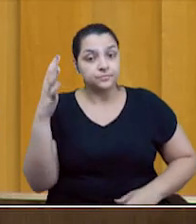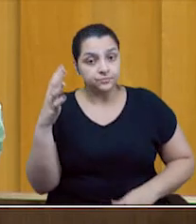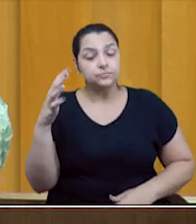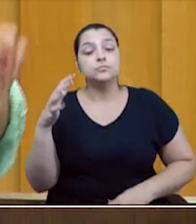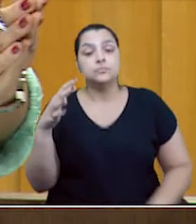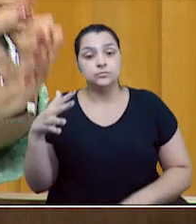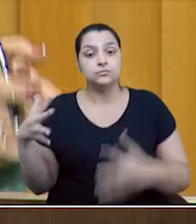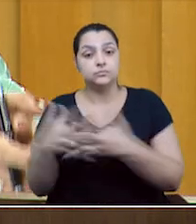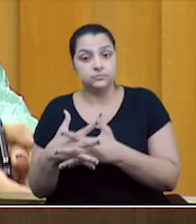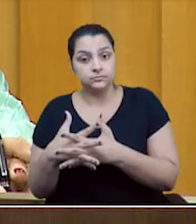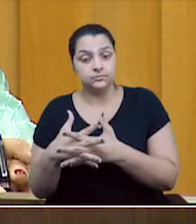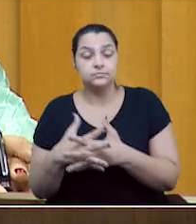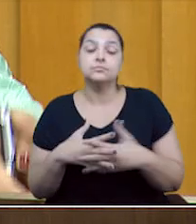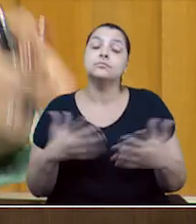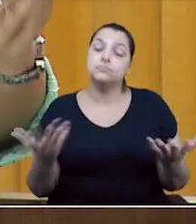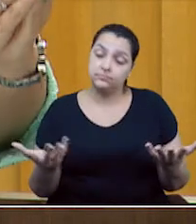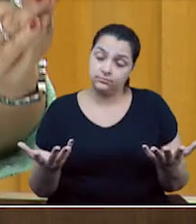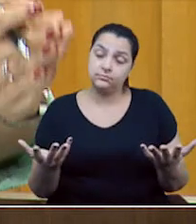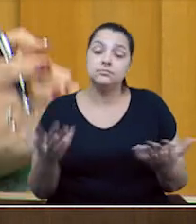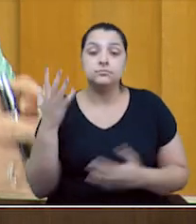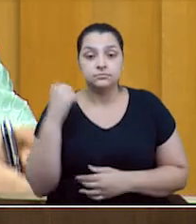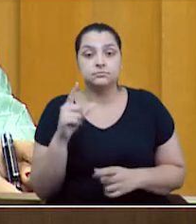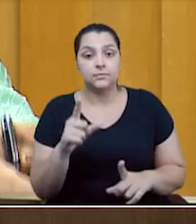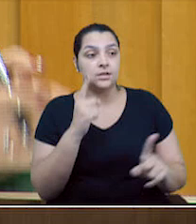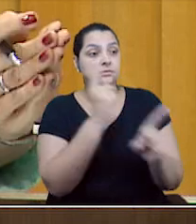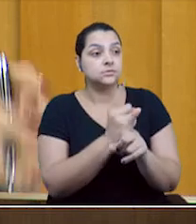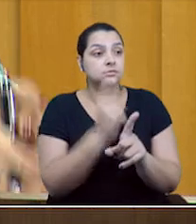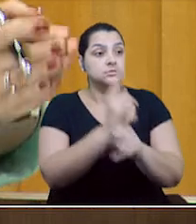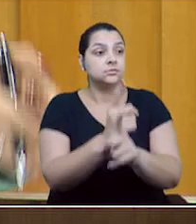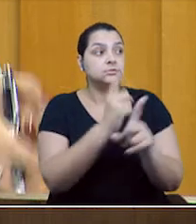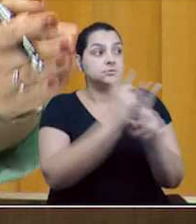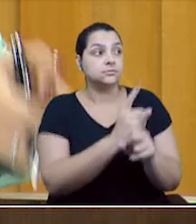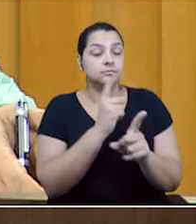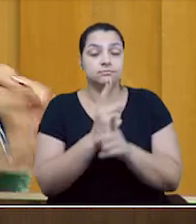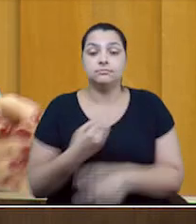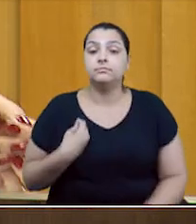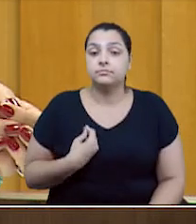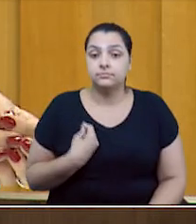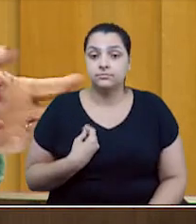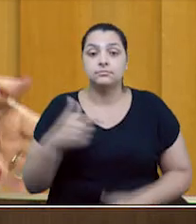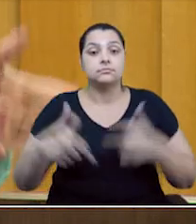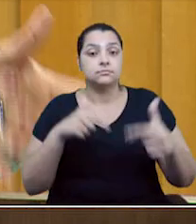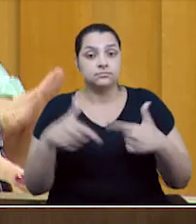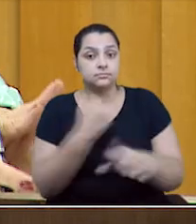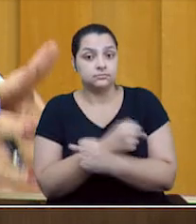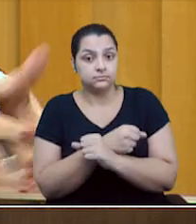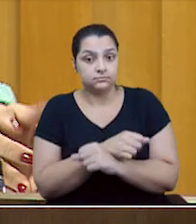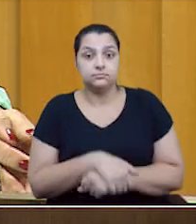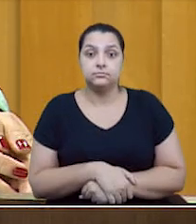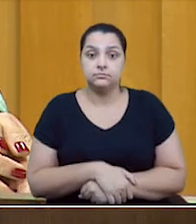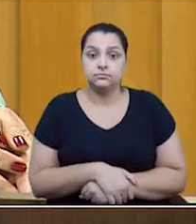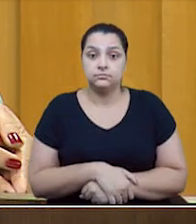aqui nós temos detectado a presença de trabalho escravo, de trabalho não